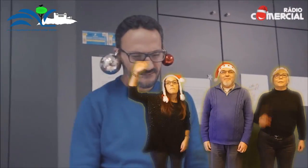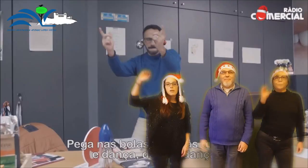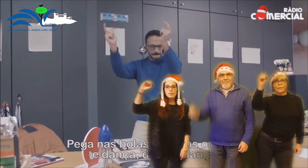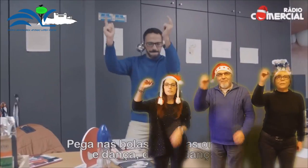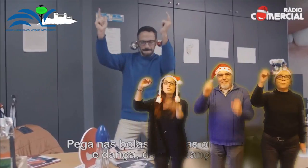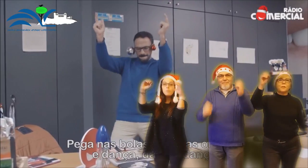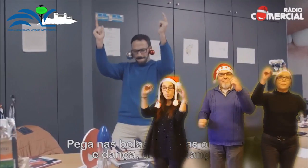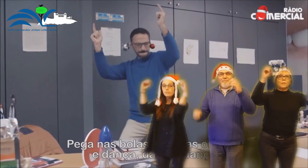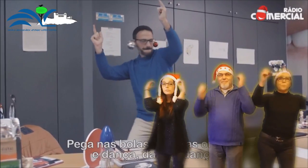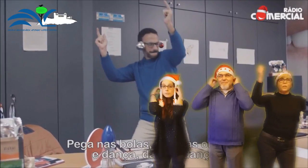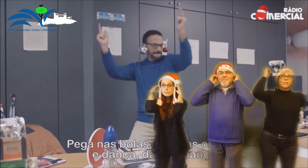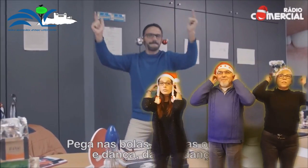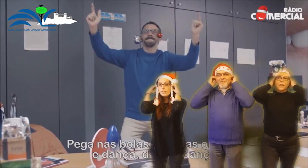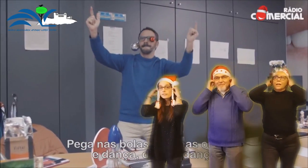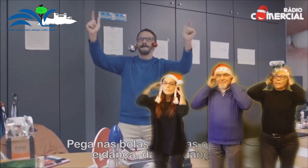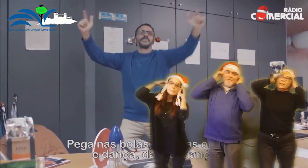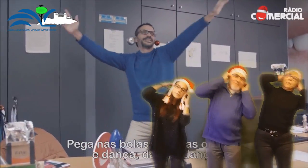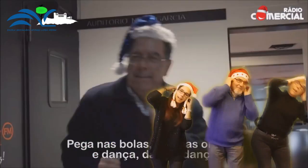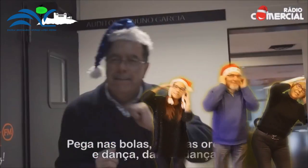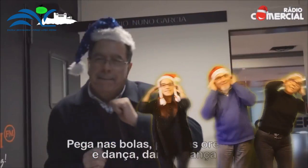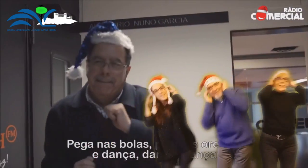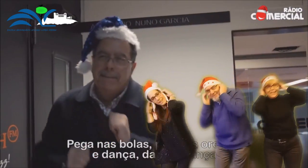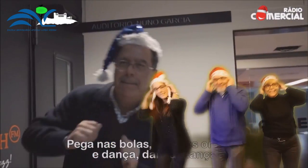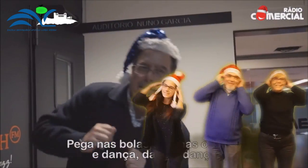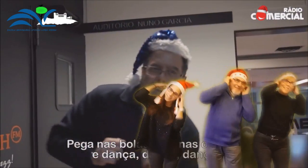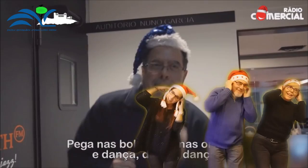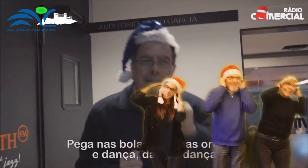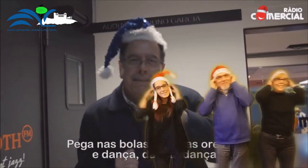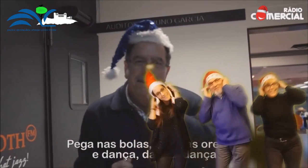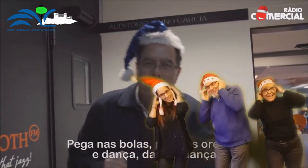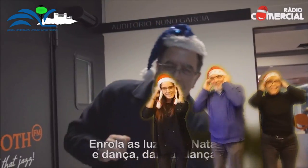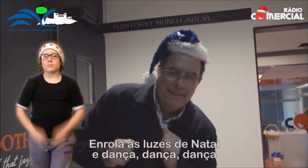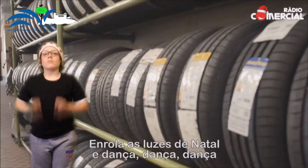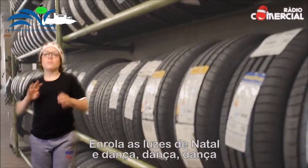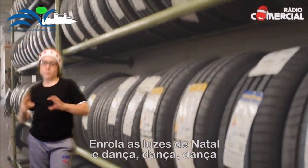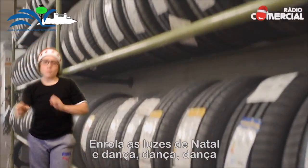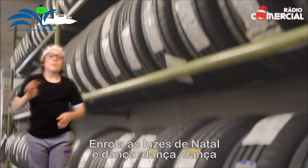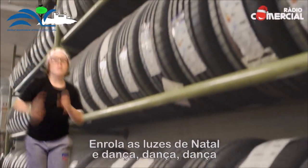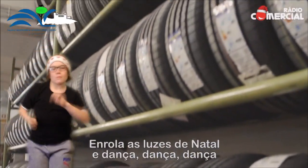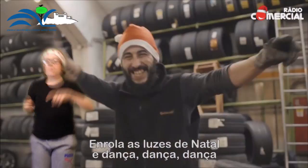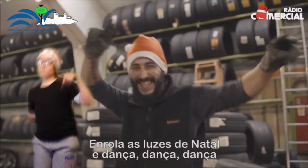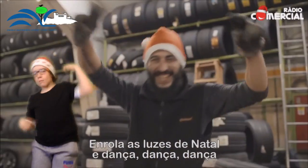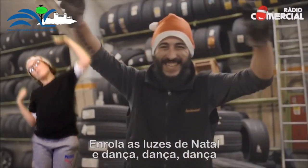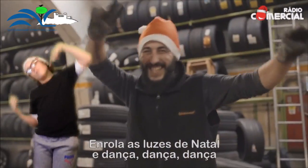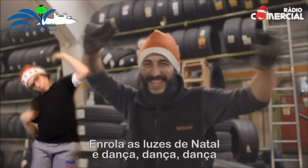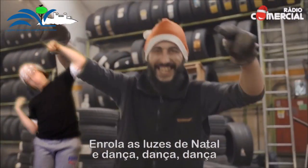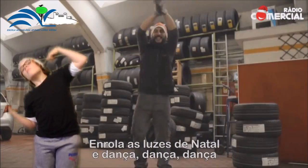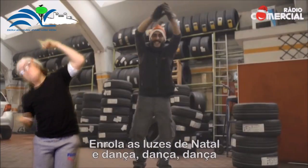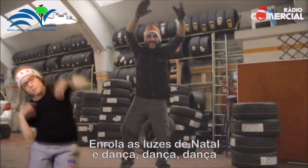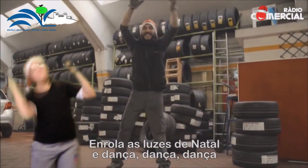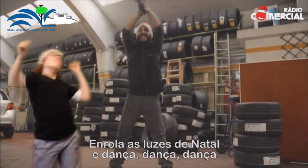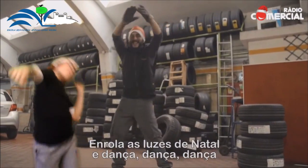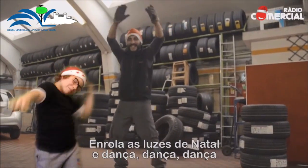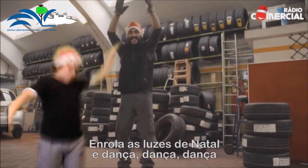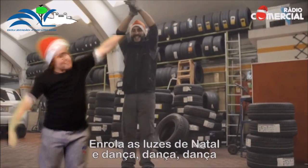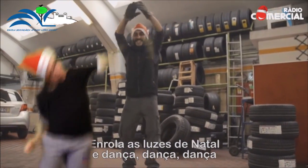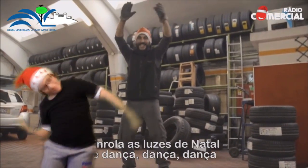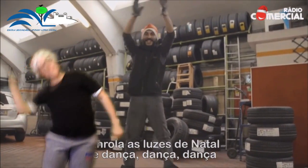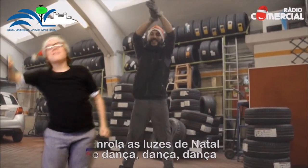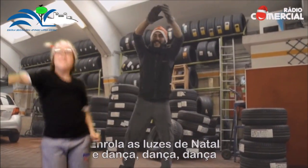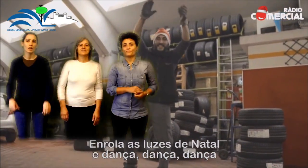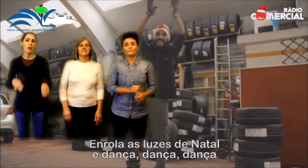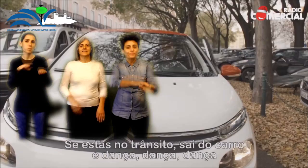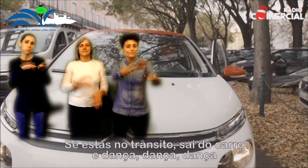Julianne Roos. Pega nas bolas, põe nas orelhas e dança, dança, dança. Enrola as luzes de Natal e dança,